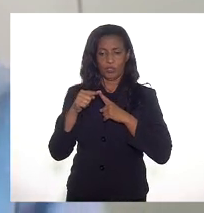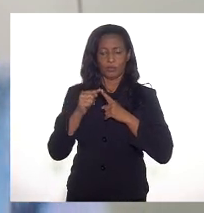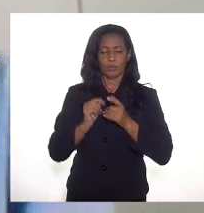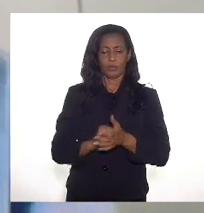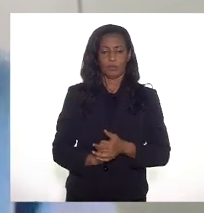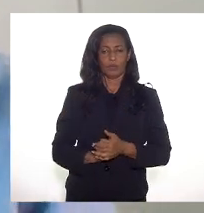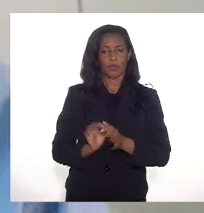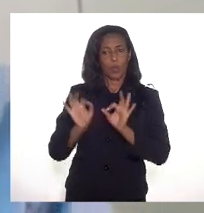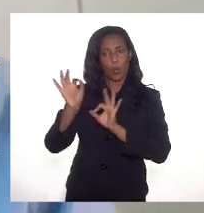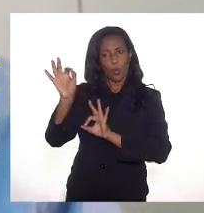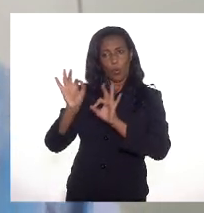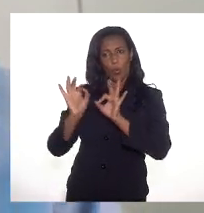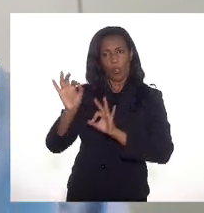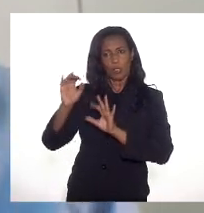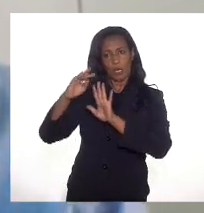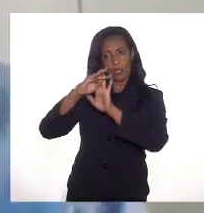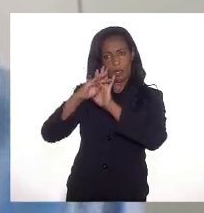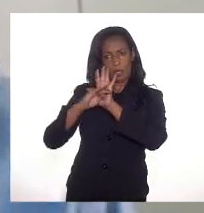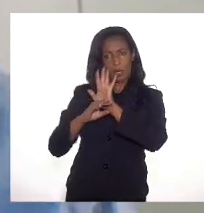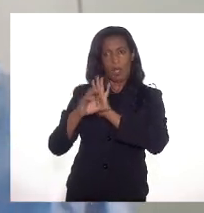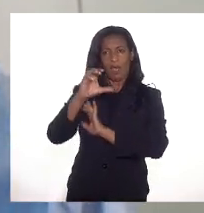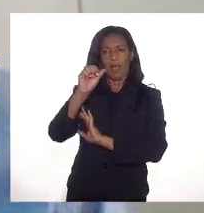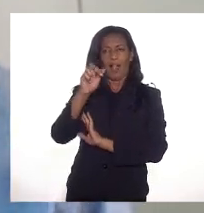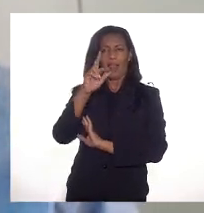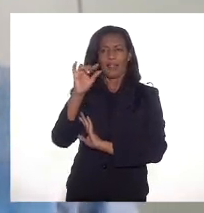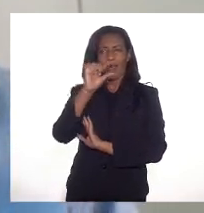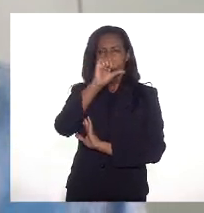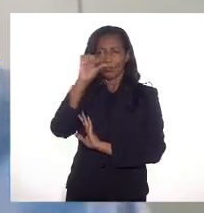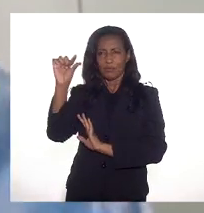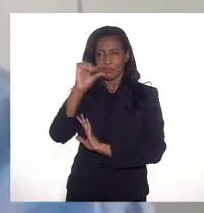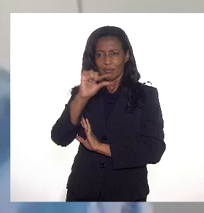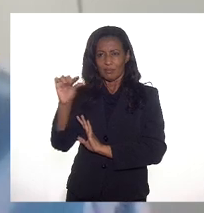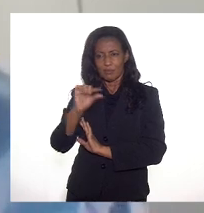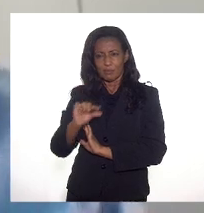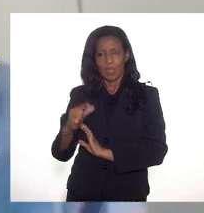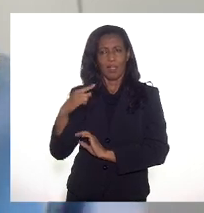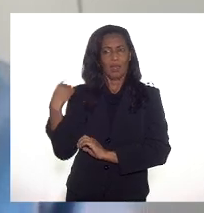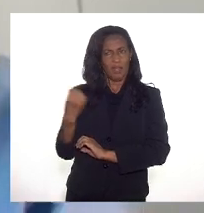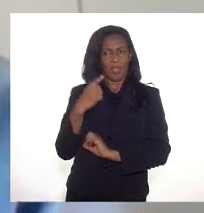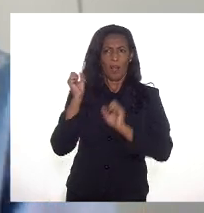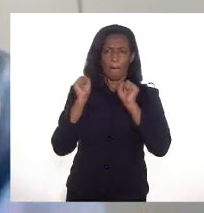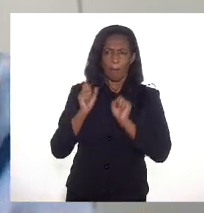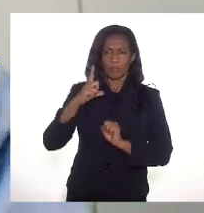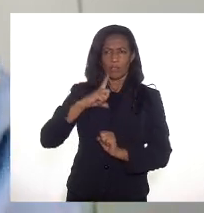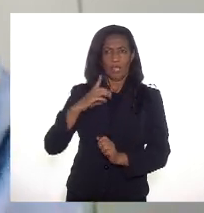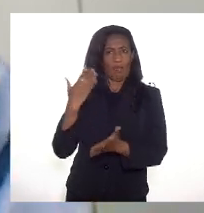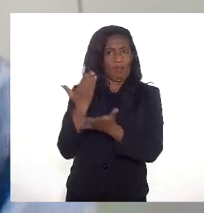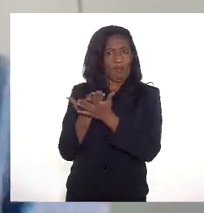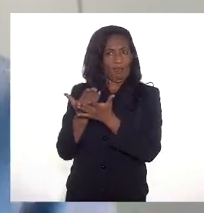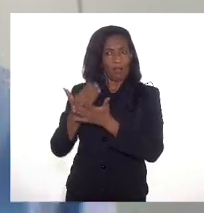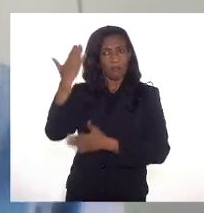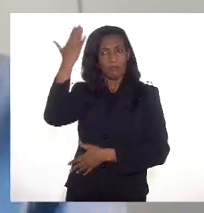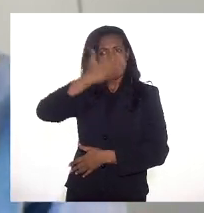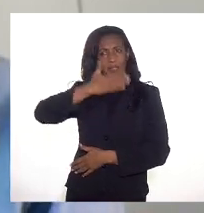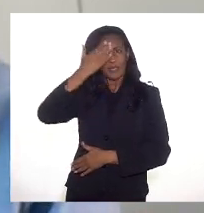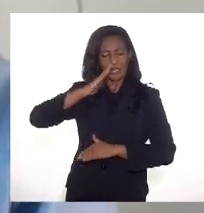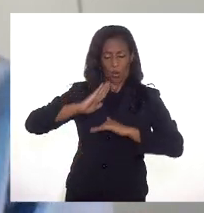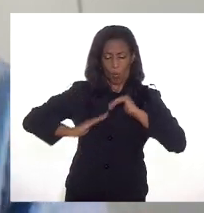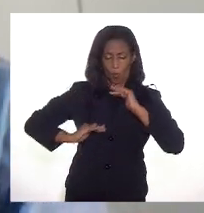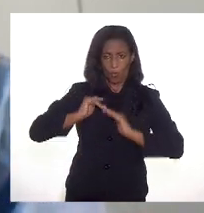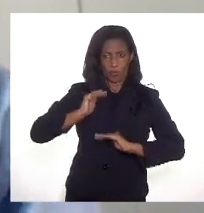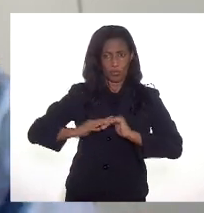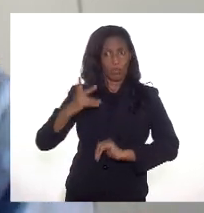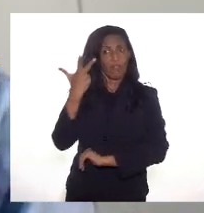de organizar melhor o calendário letivo para que a gente possa ter aulas presenciais com profissionais de